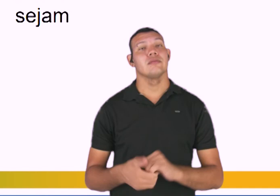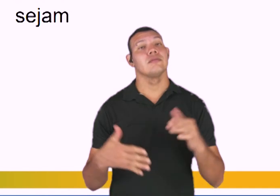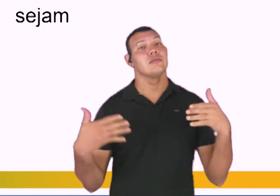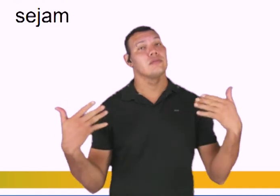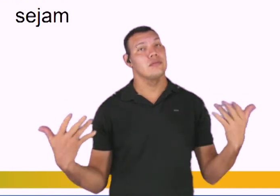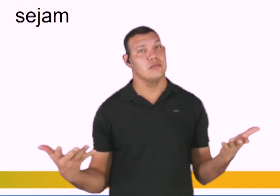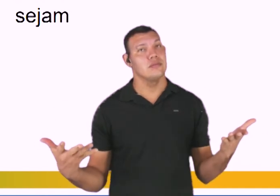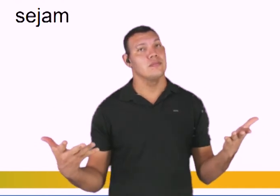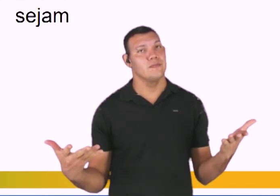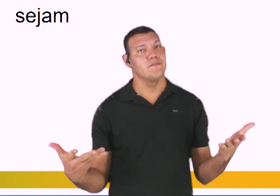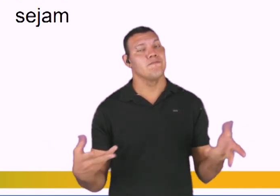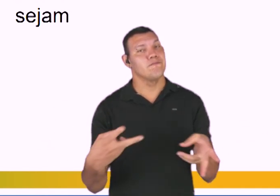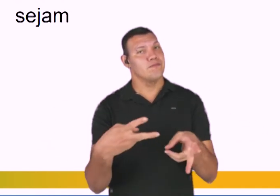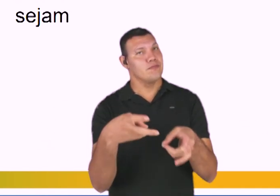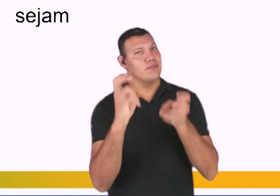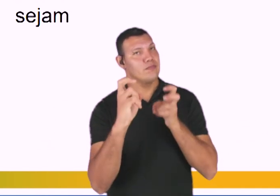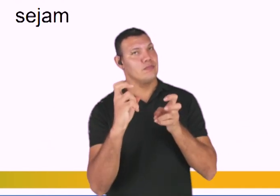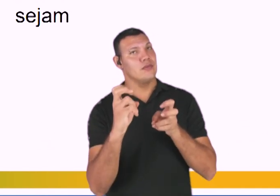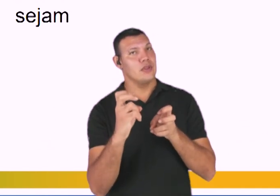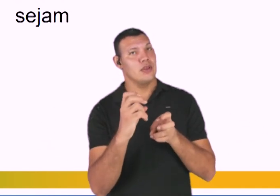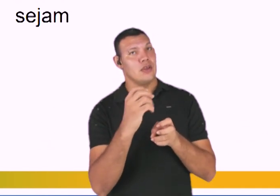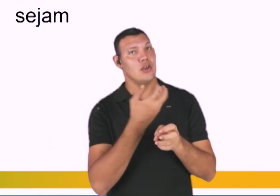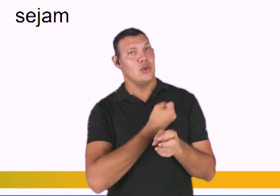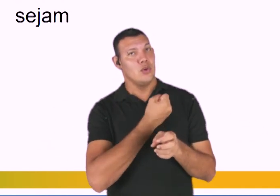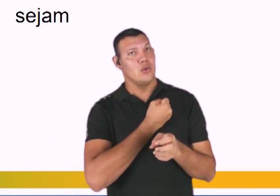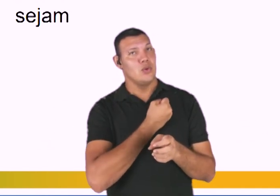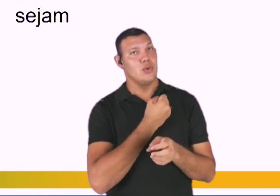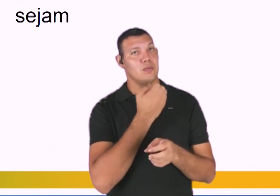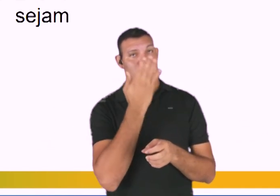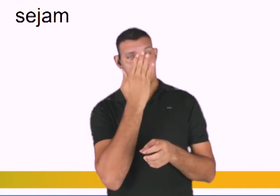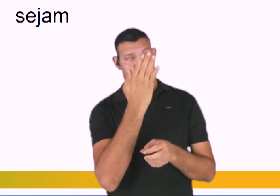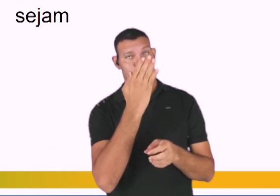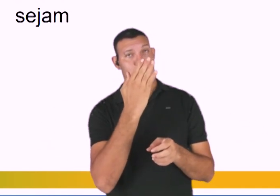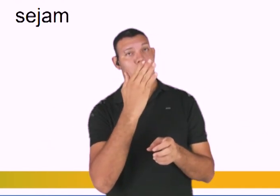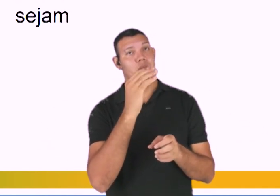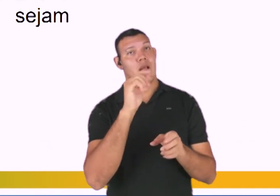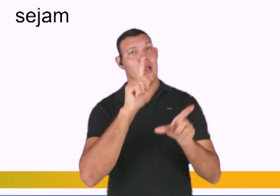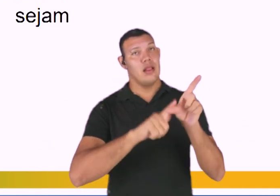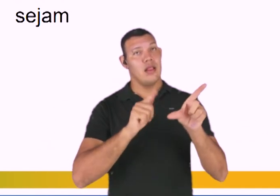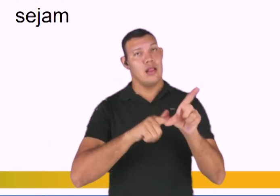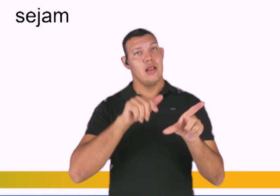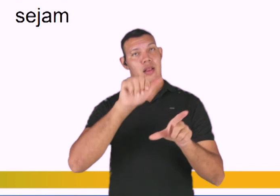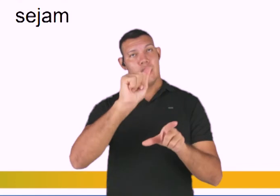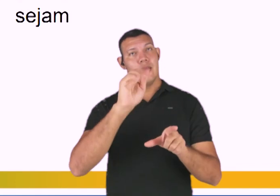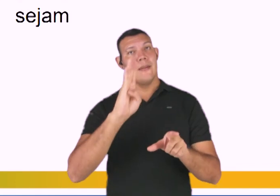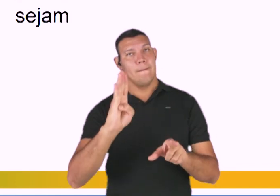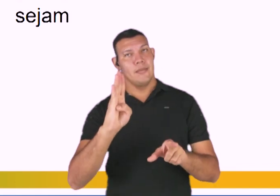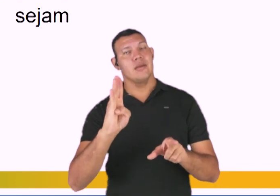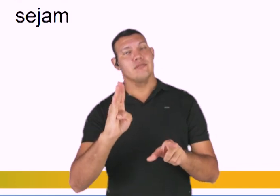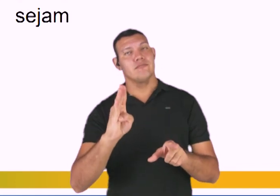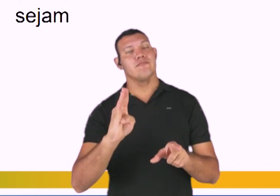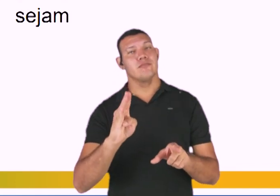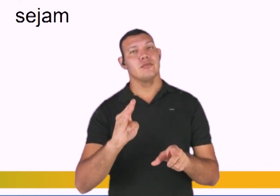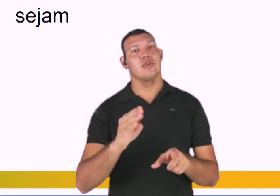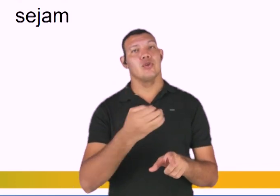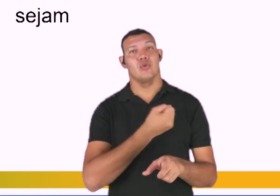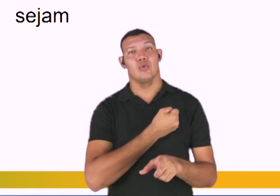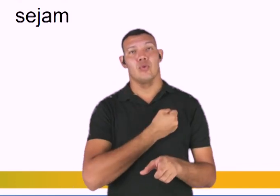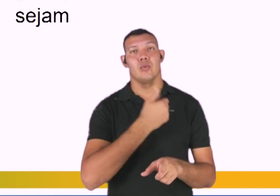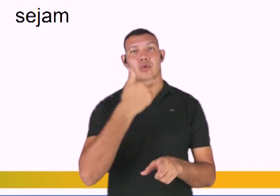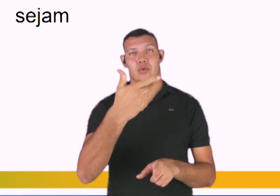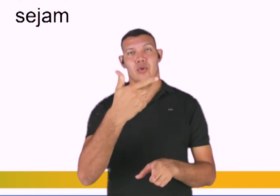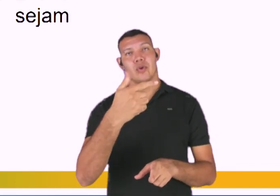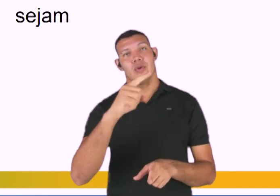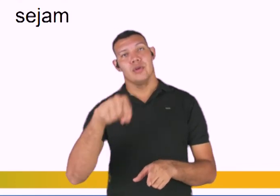isso, nós percebemos que os coeficientes a e b devem assumir os valores 2 e 1,